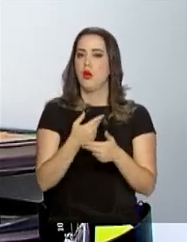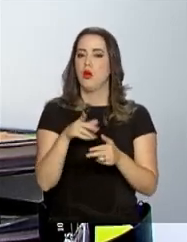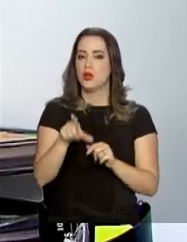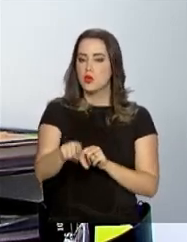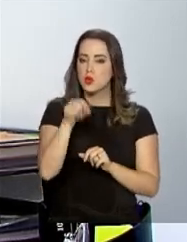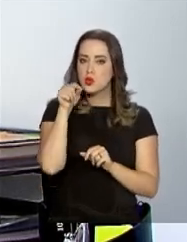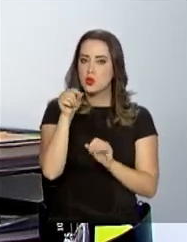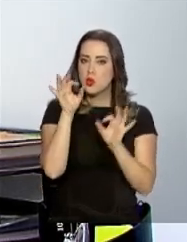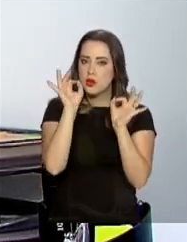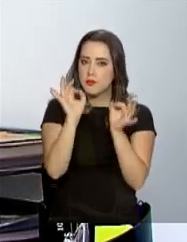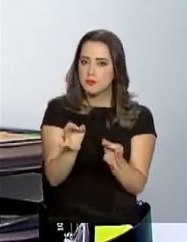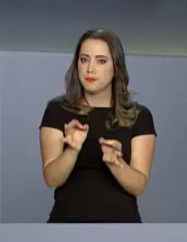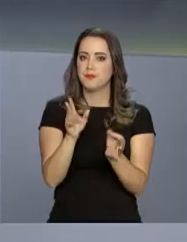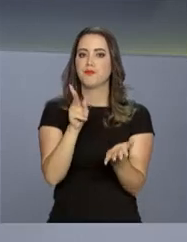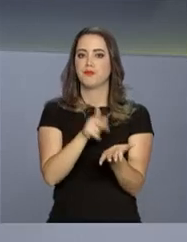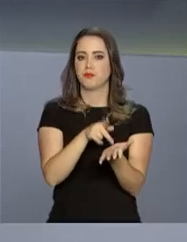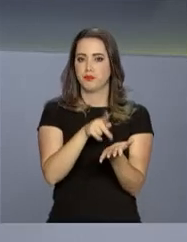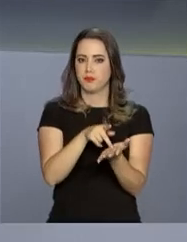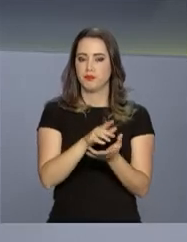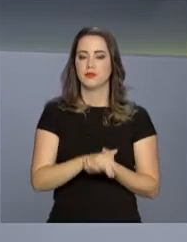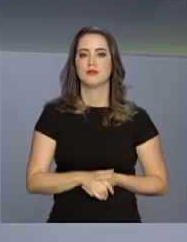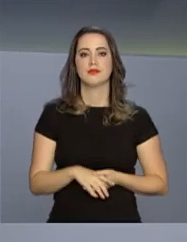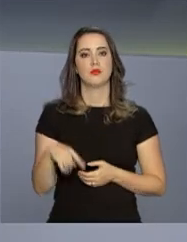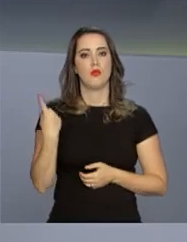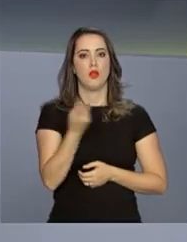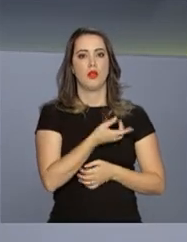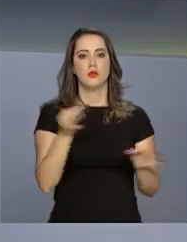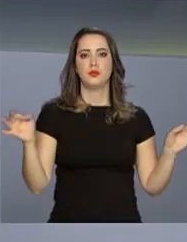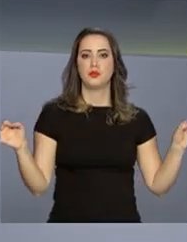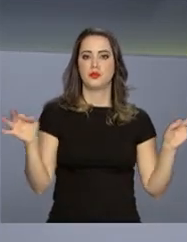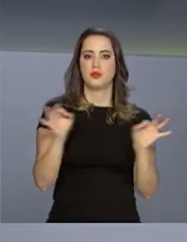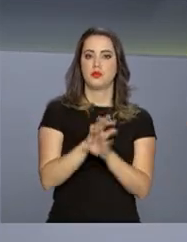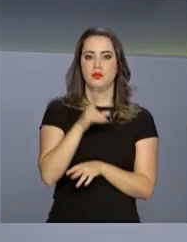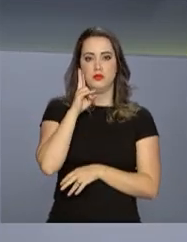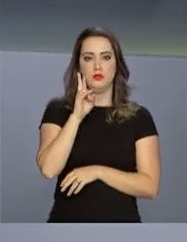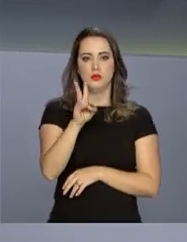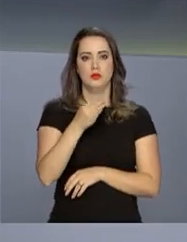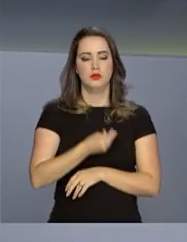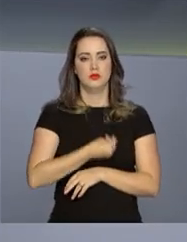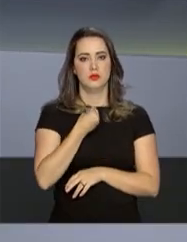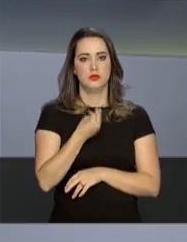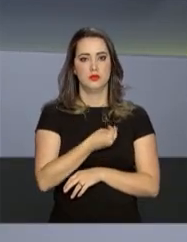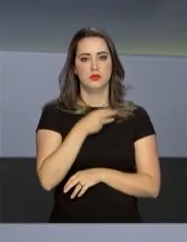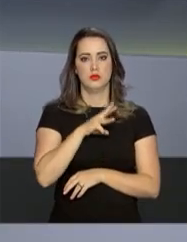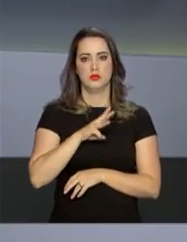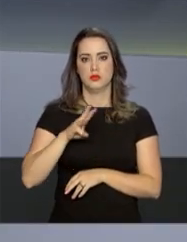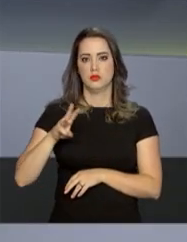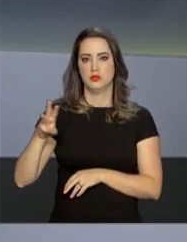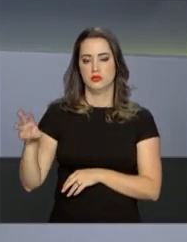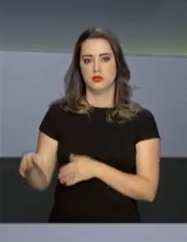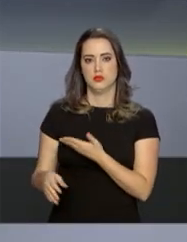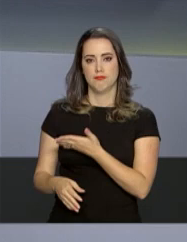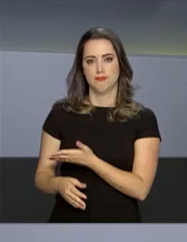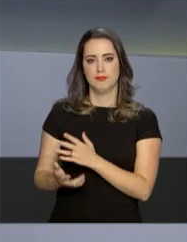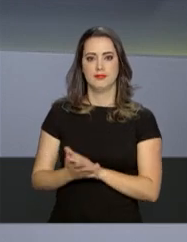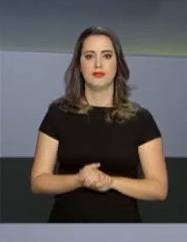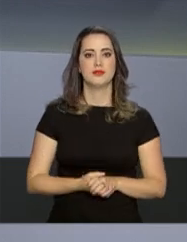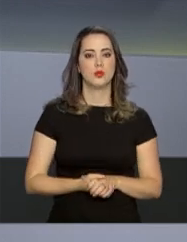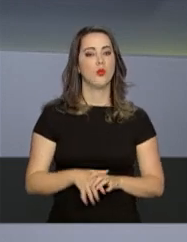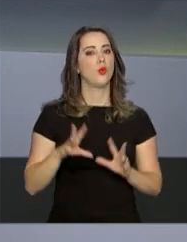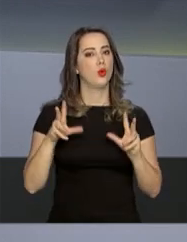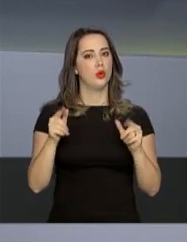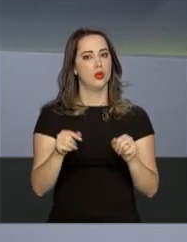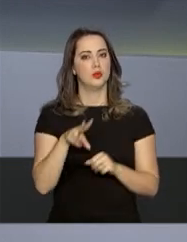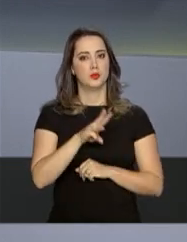original e um site de confiança nós ficamos por aqui você acompanha nossa programação ao vivo pelo site da nbr